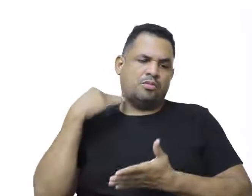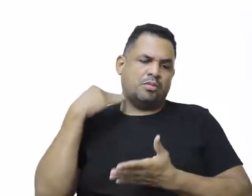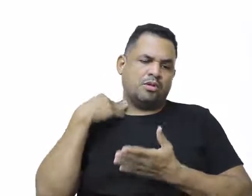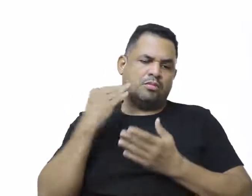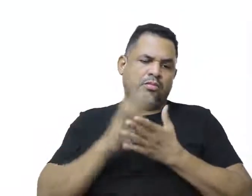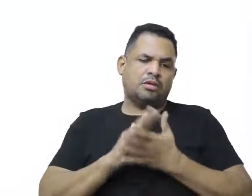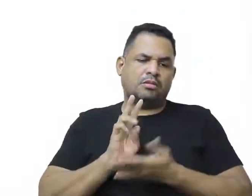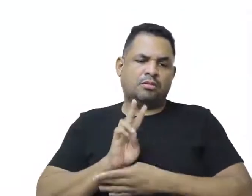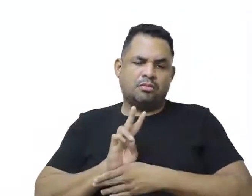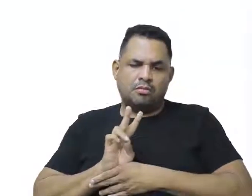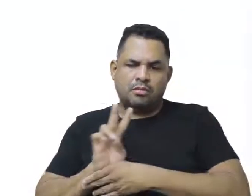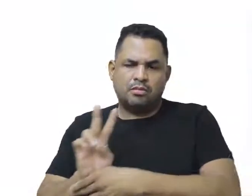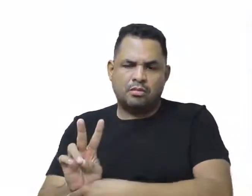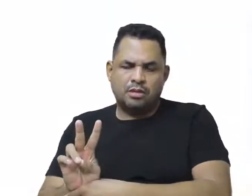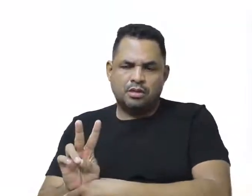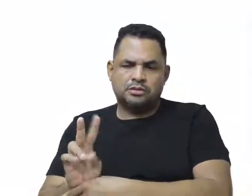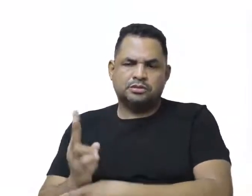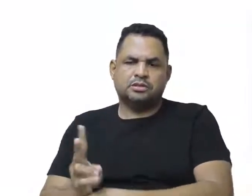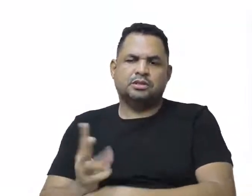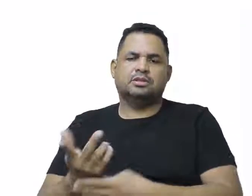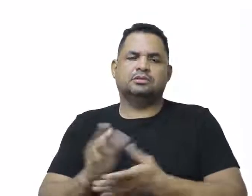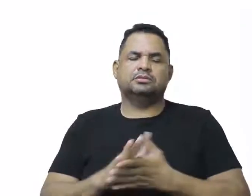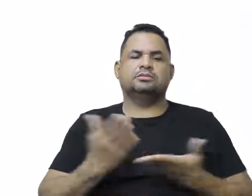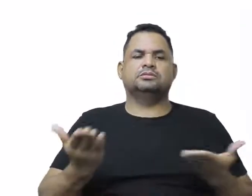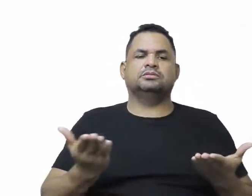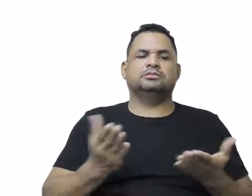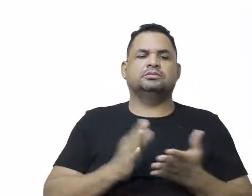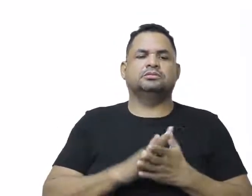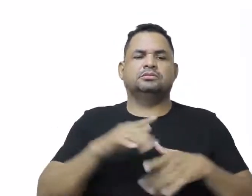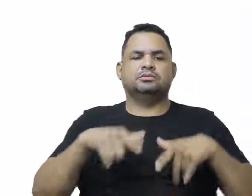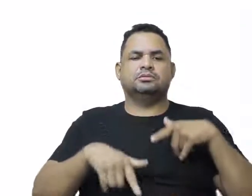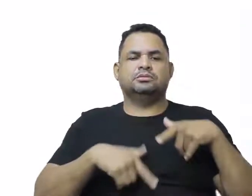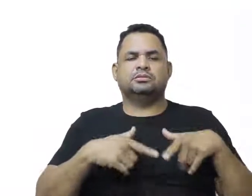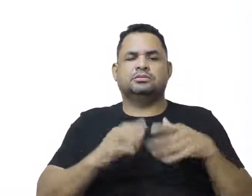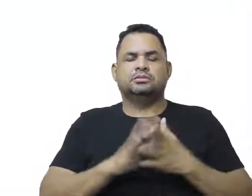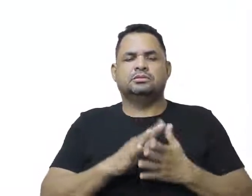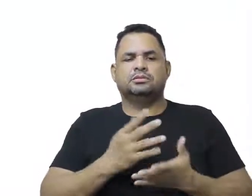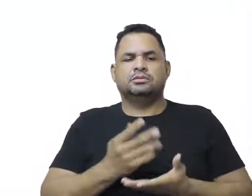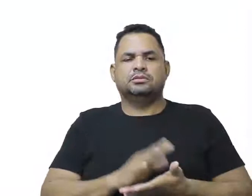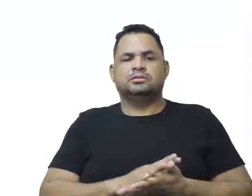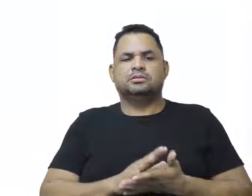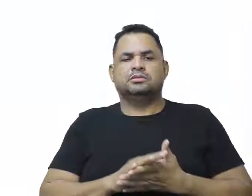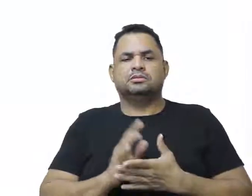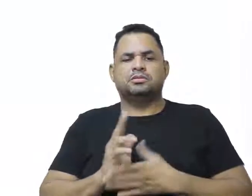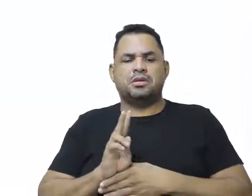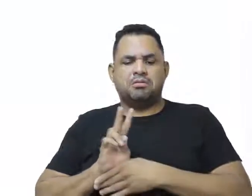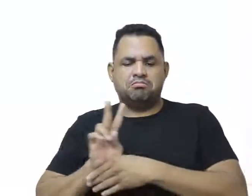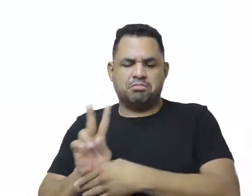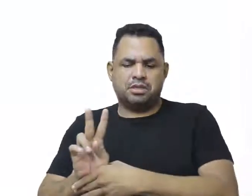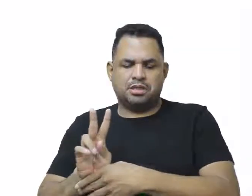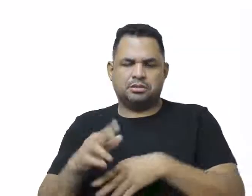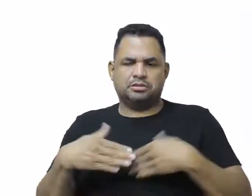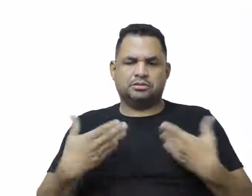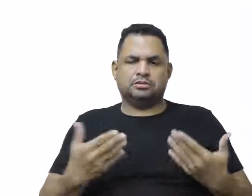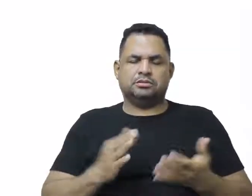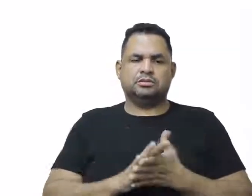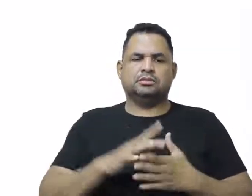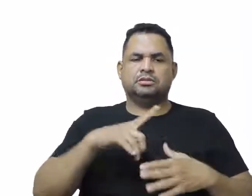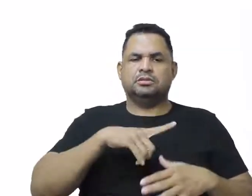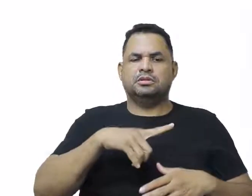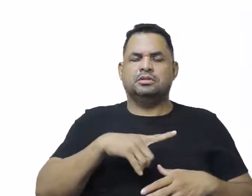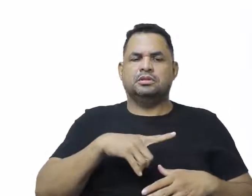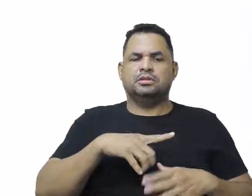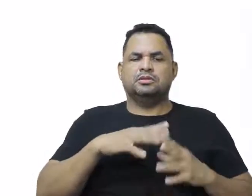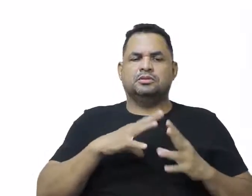emprestar dinheiro os bancos trabalharem com o seu Essa é a questão de empréstimo tem